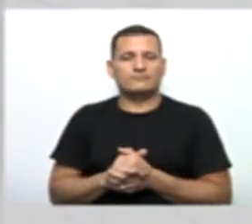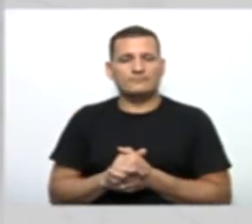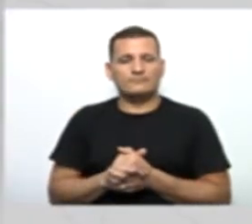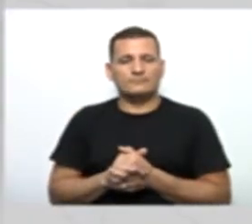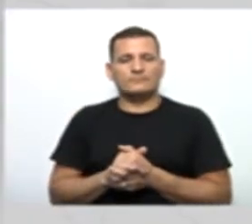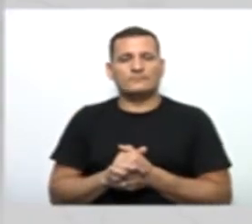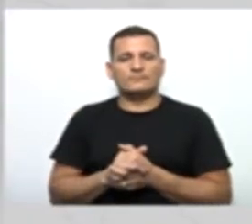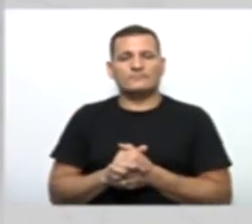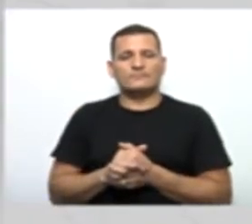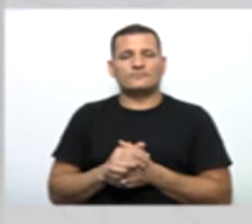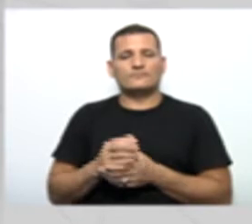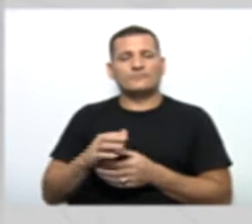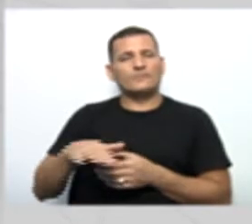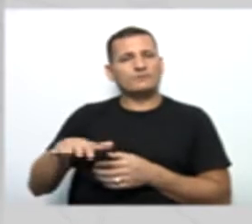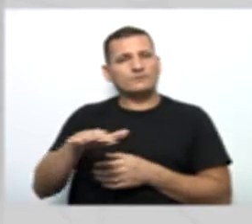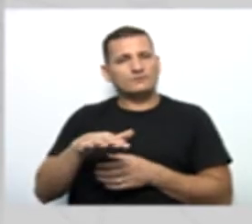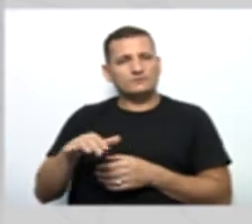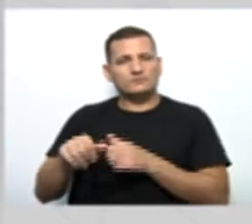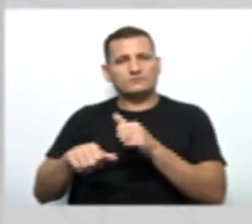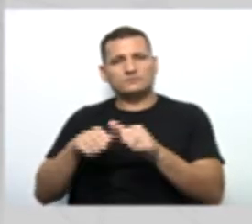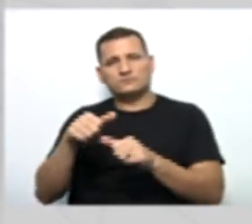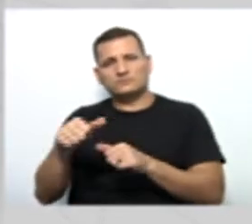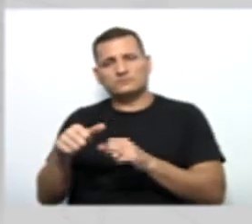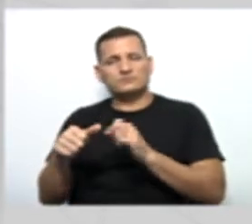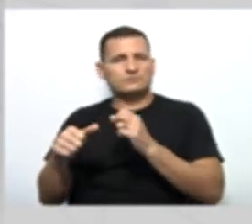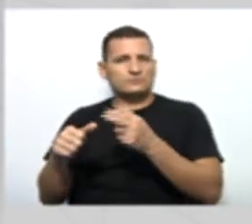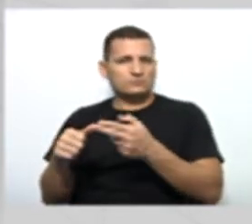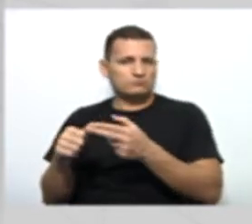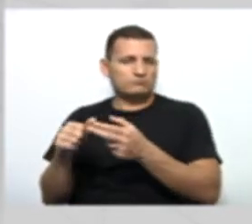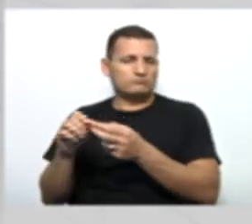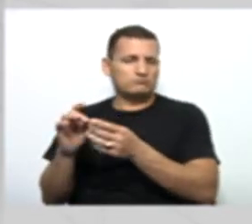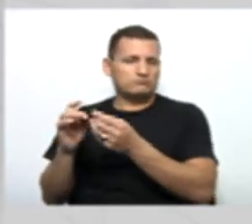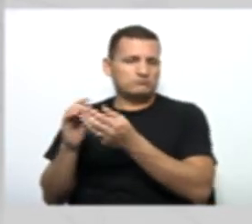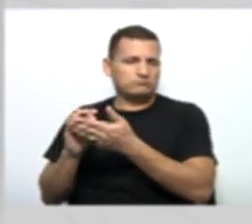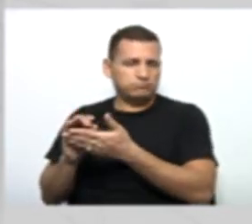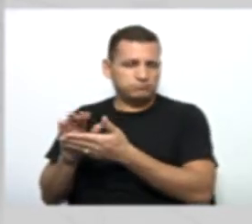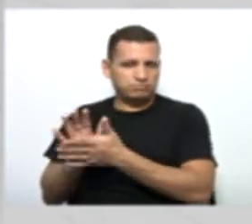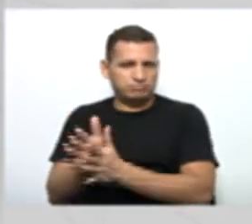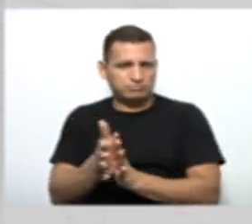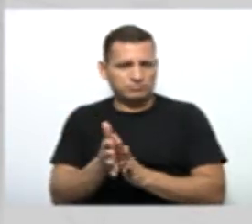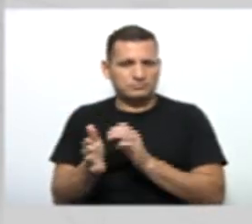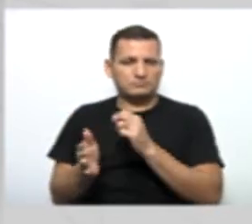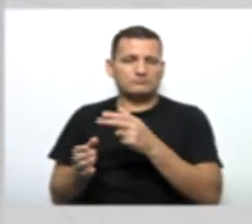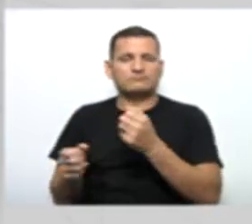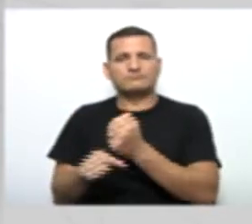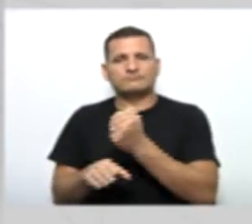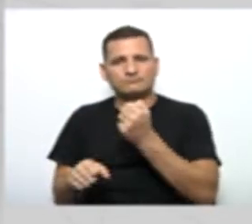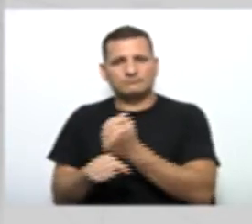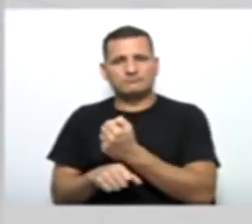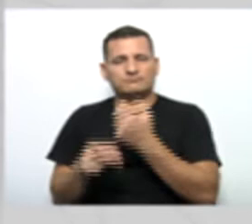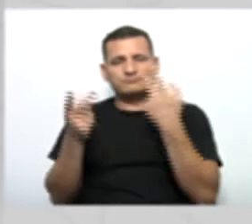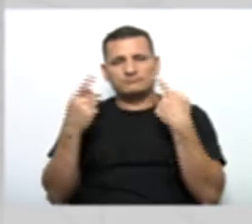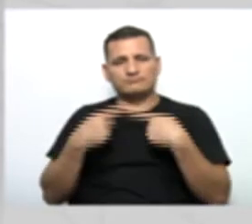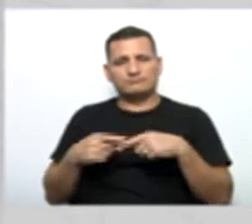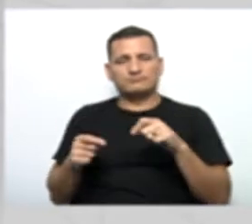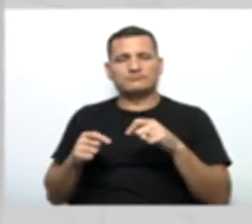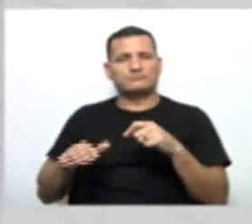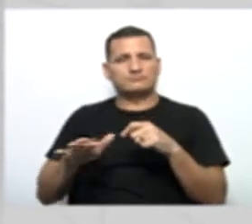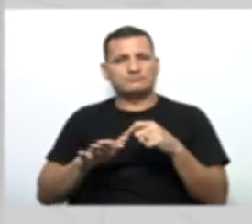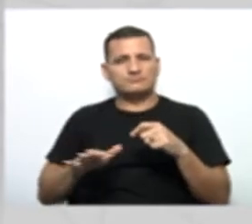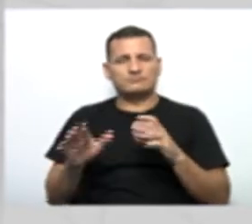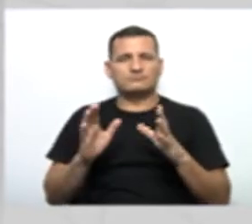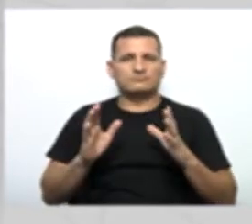Também há um meio ambiente que foi alterado ou destruído, ou construído pelo homem, como áreas urbanas, industriais e